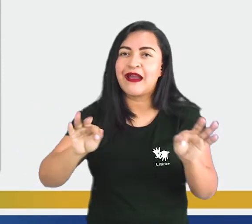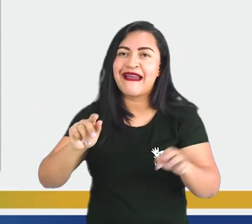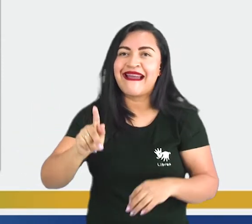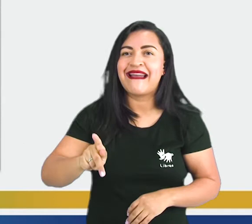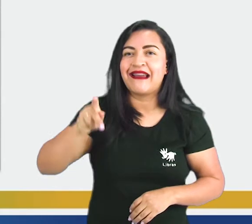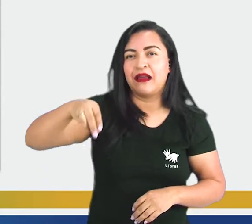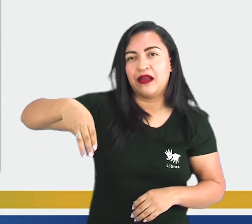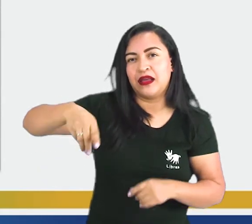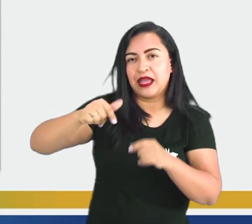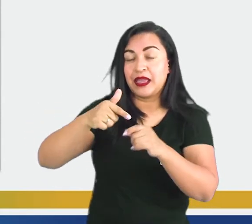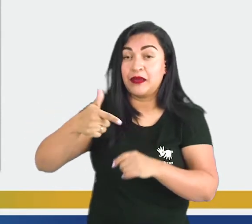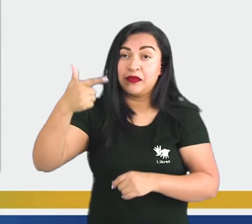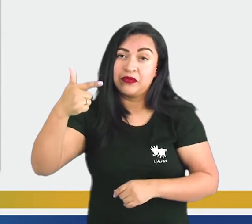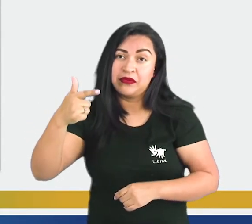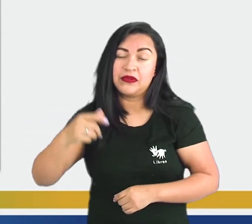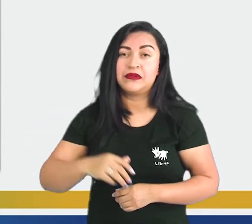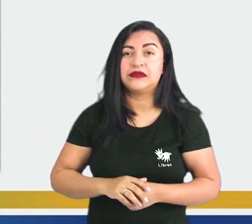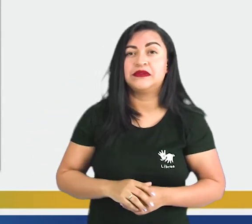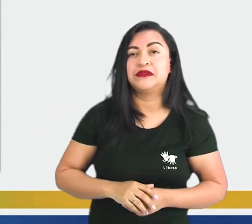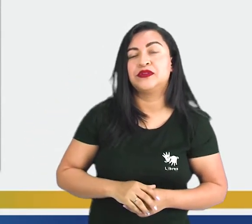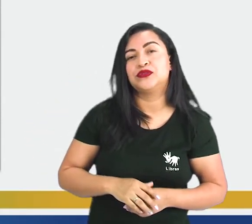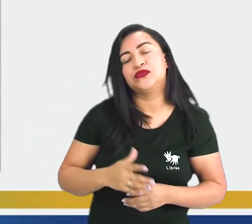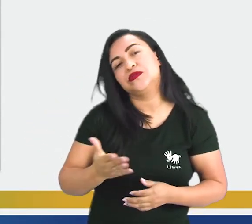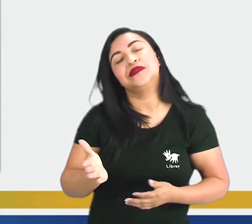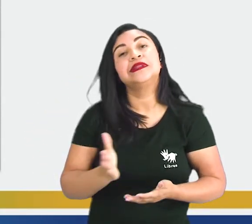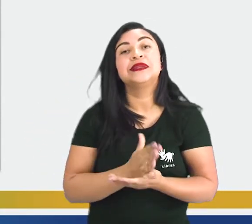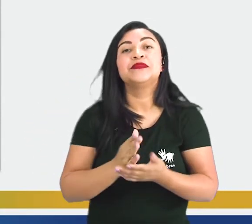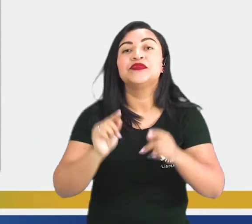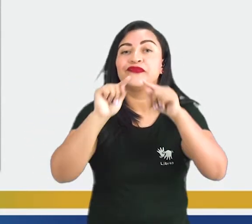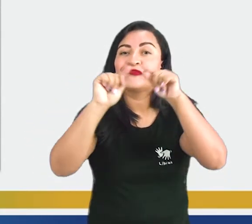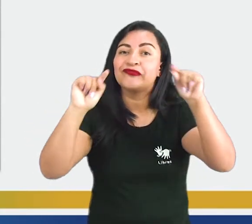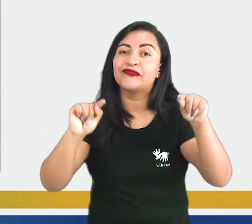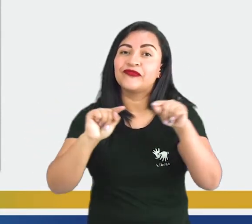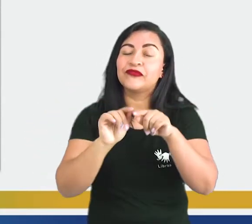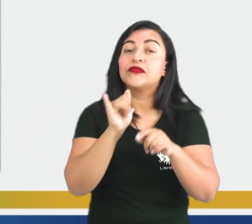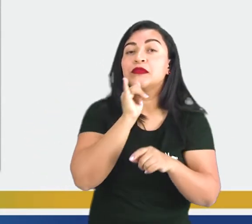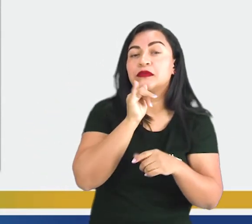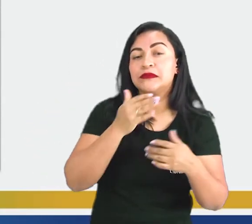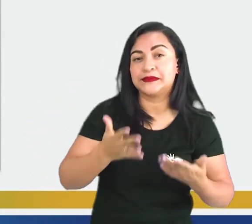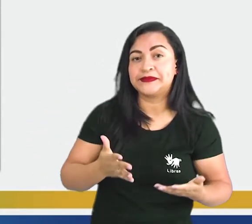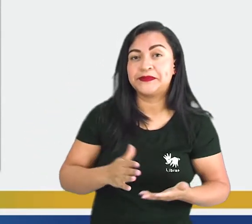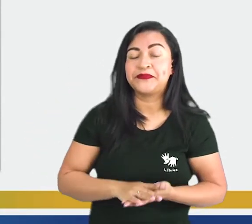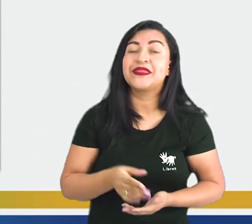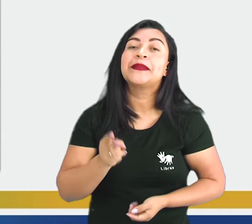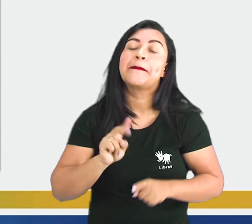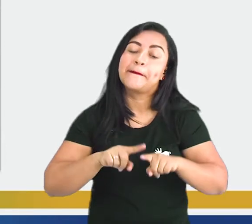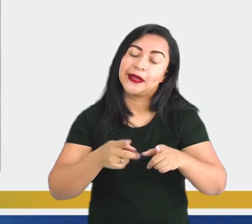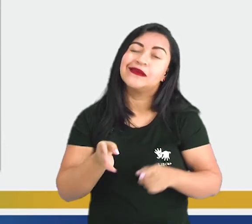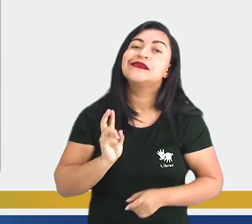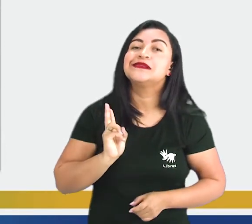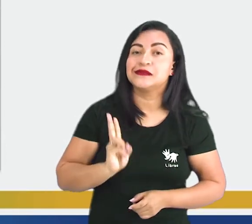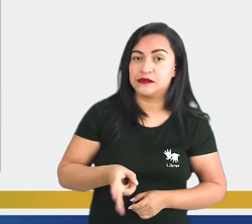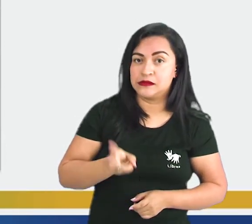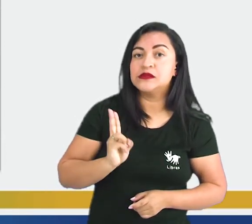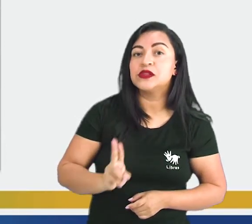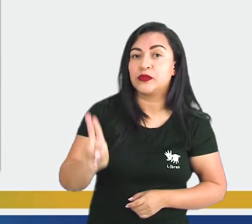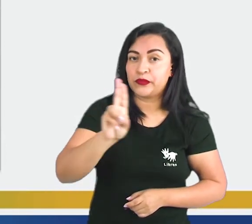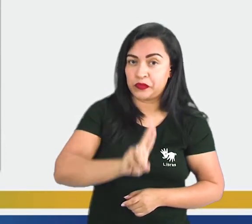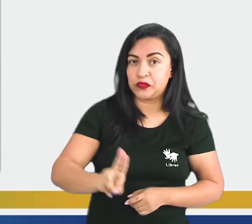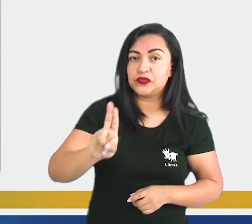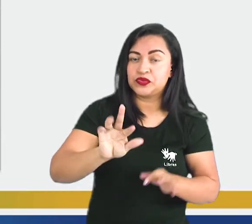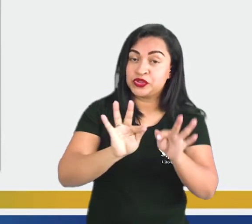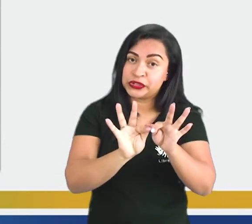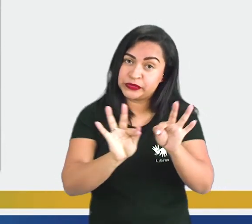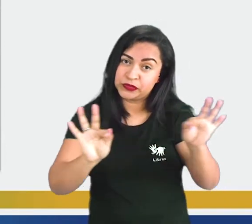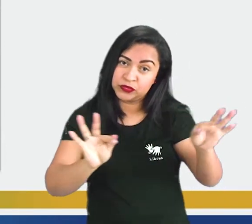aí da unidade de medida utilizada na nossa figura. Sempre utilizaremos isso para a área, pois